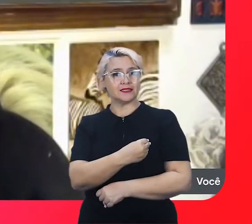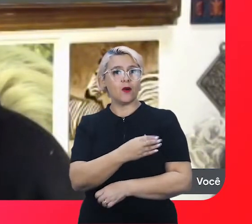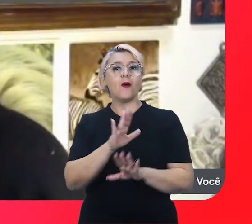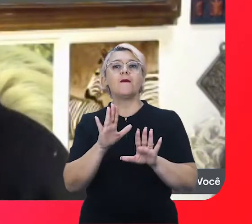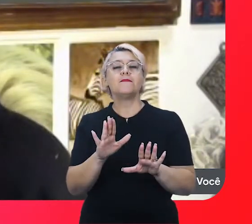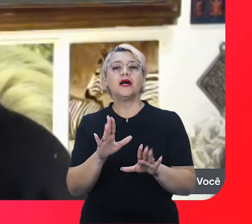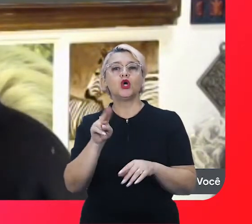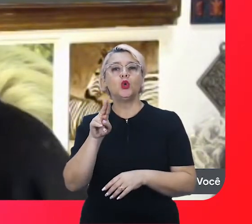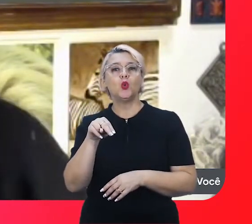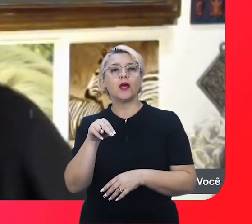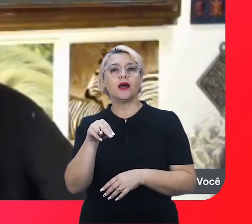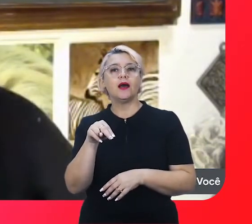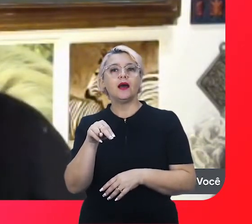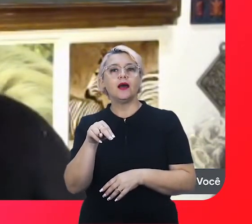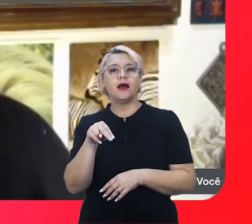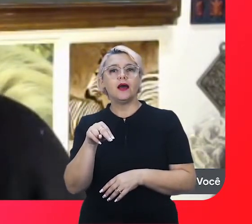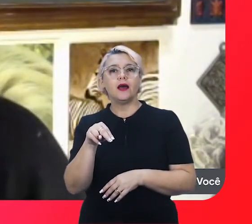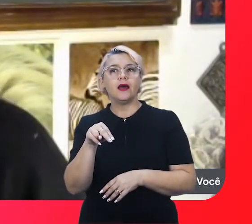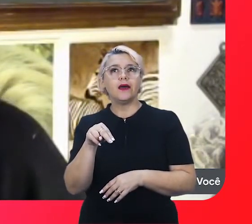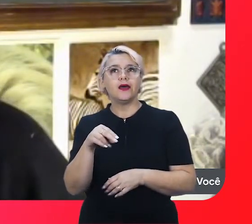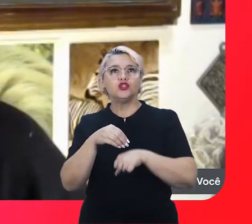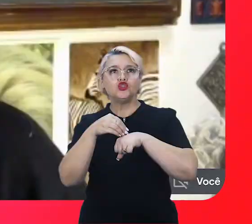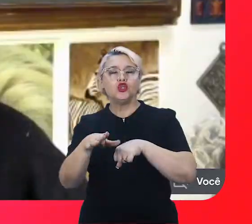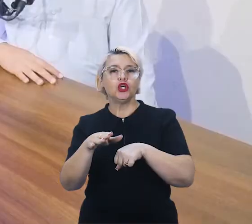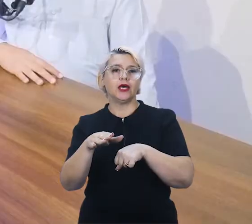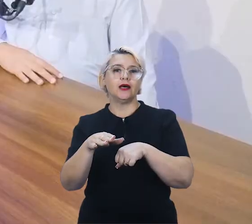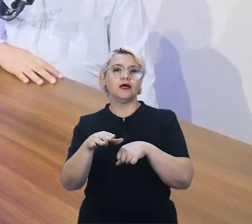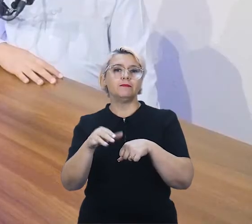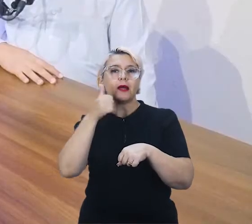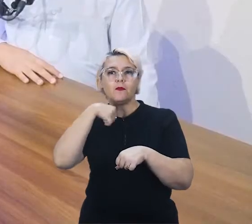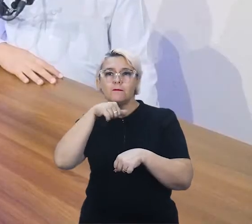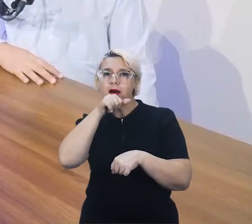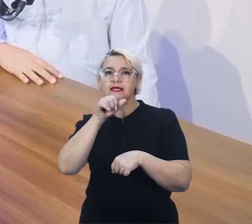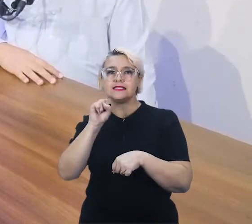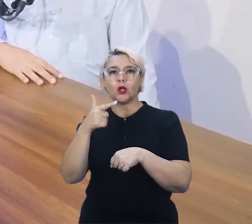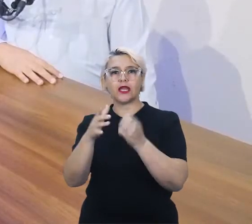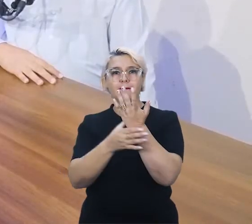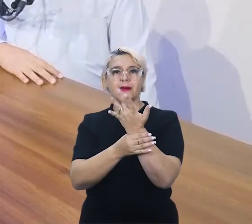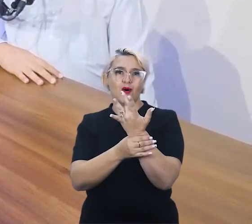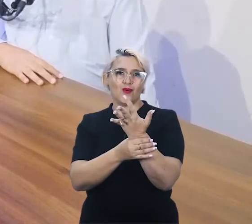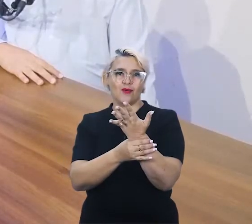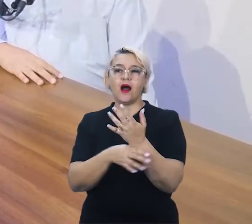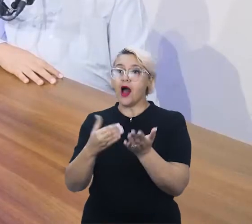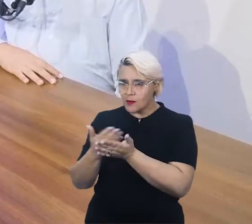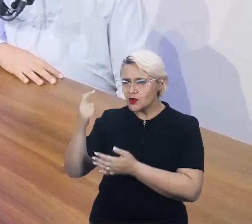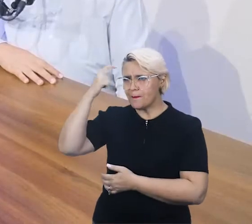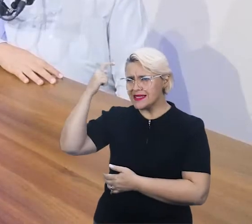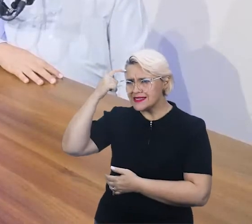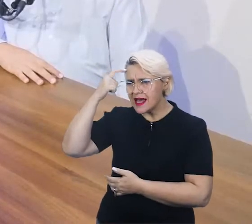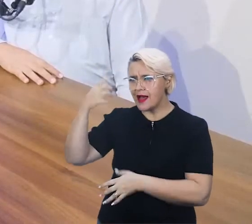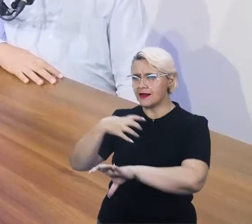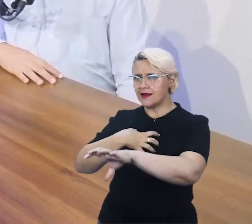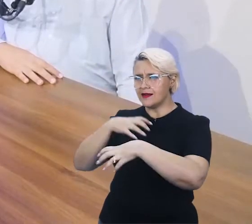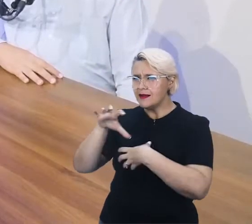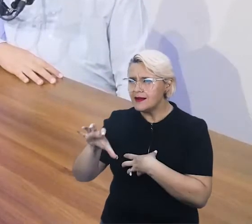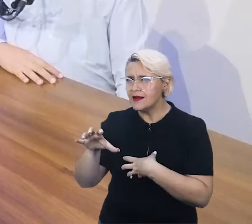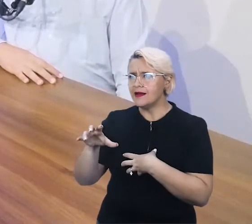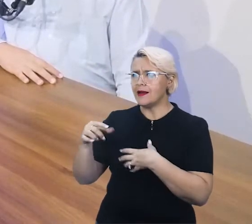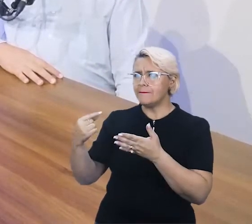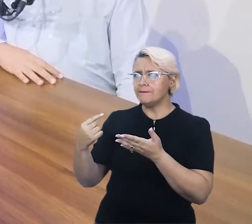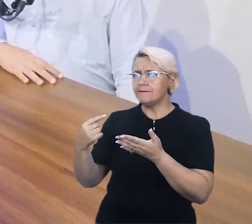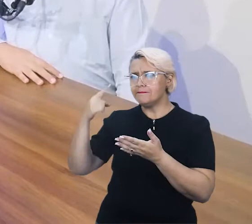dicas de amamentação para uma mulher que não tinha mãos, por exemplo. Você começou a pensar e se fazer todas